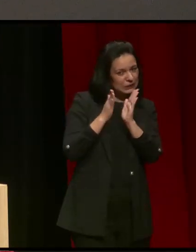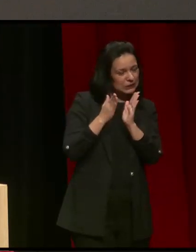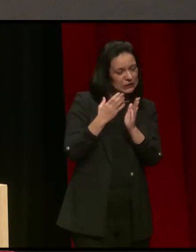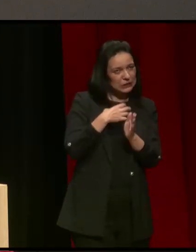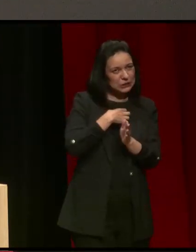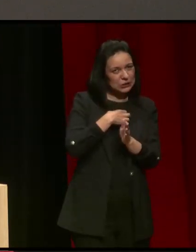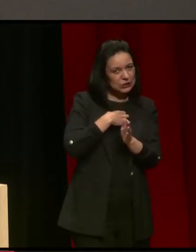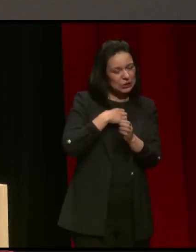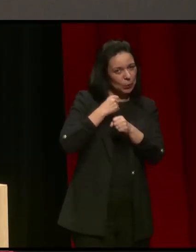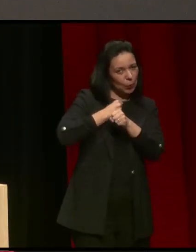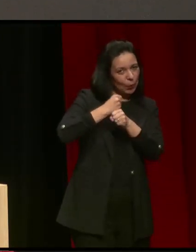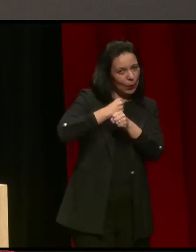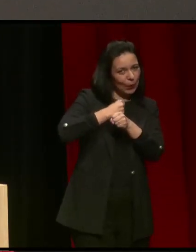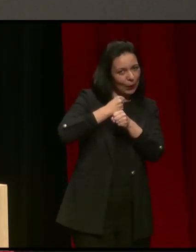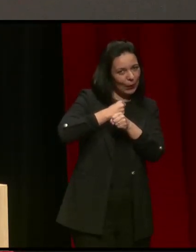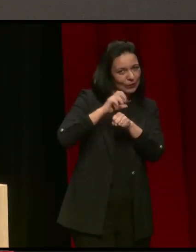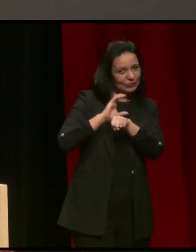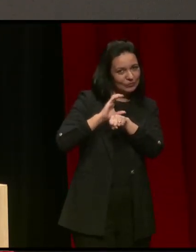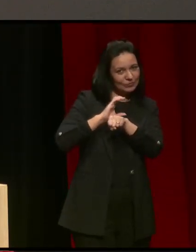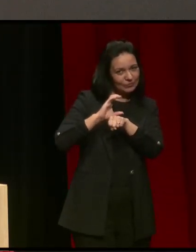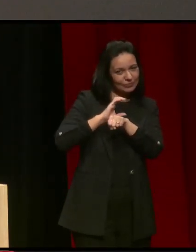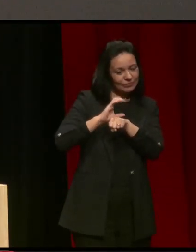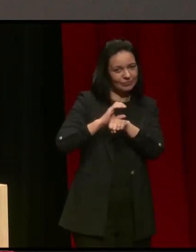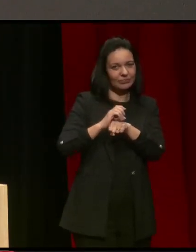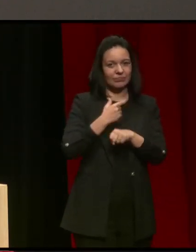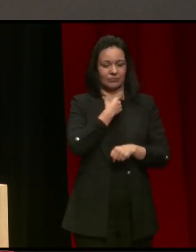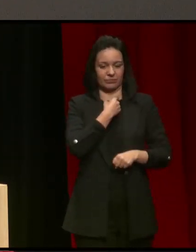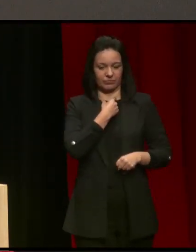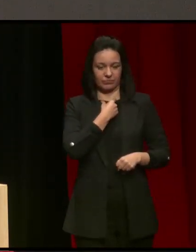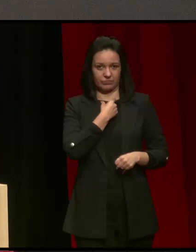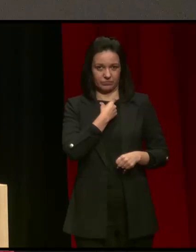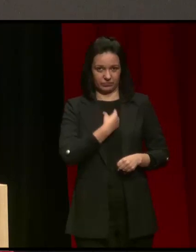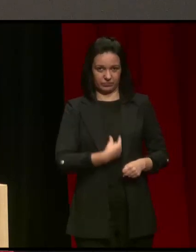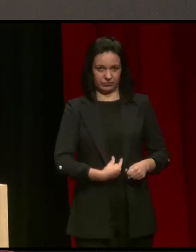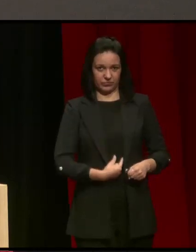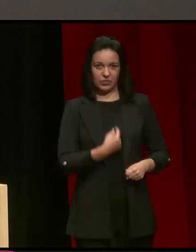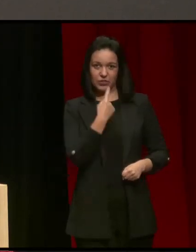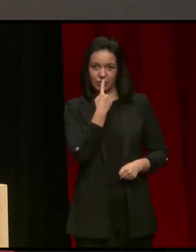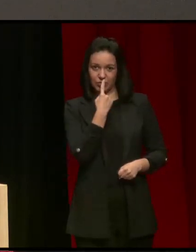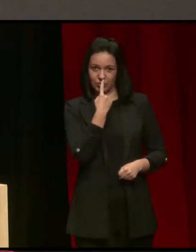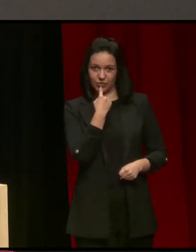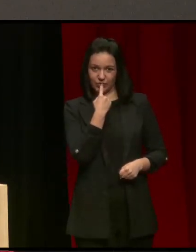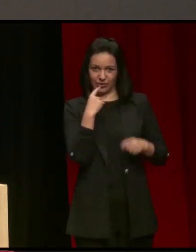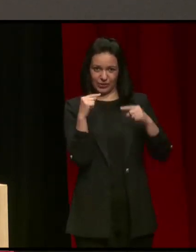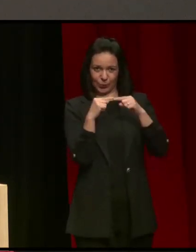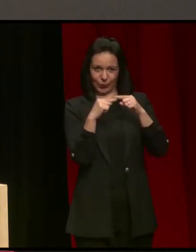cabelos grisalhos, uma gravata vermelha Mackenzie, segundo me disseram aqui agora,